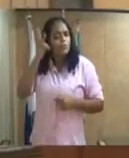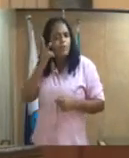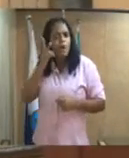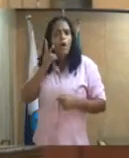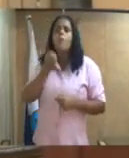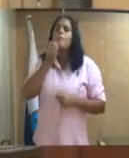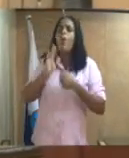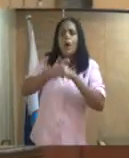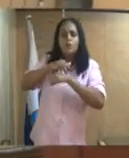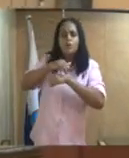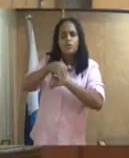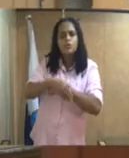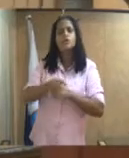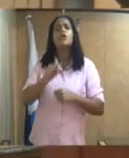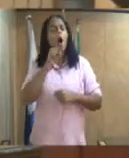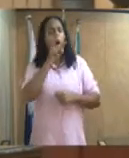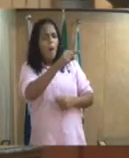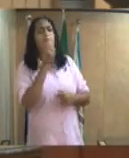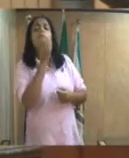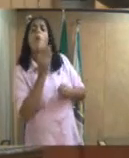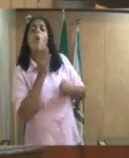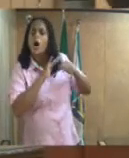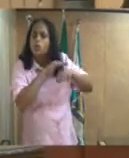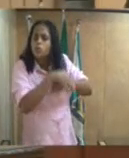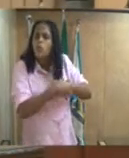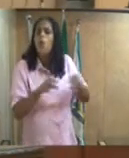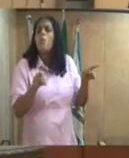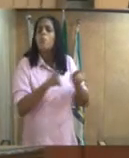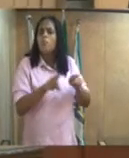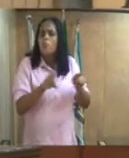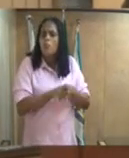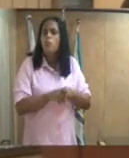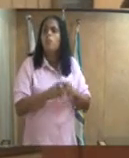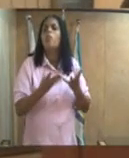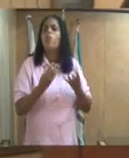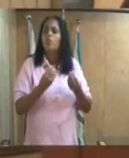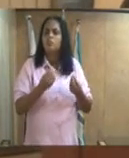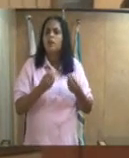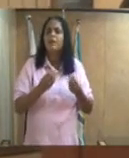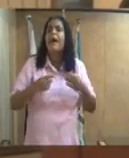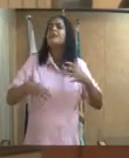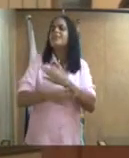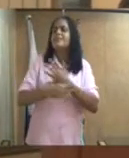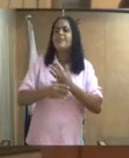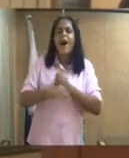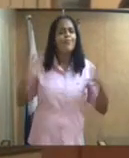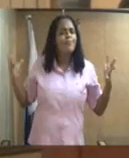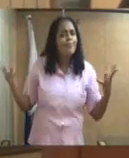presente, a você, munícipe dessa cidade maravilhosa.